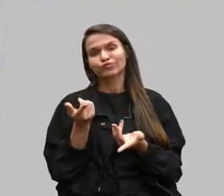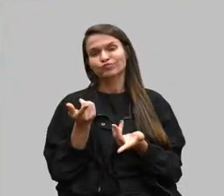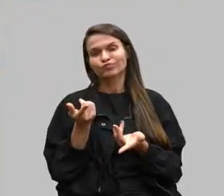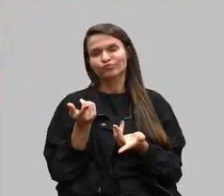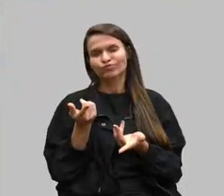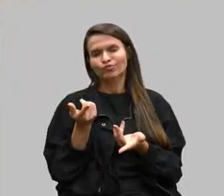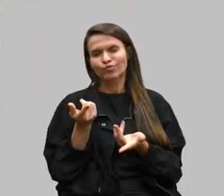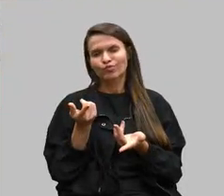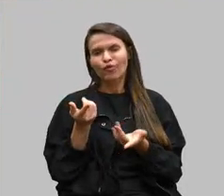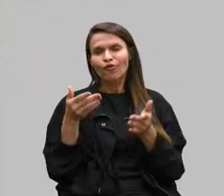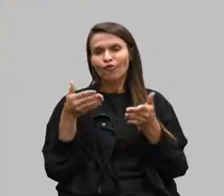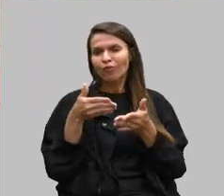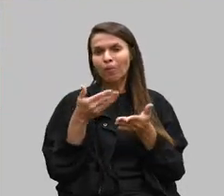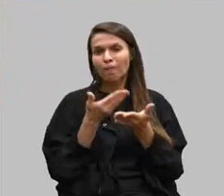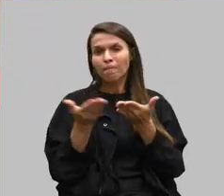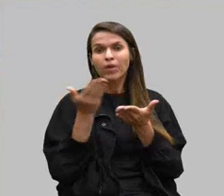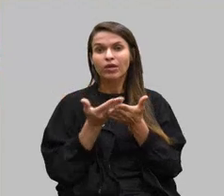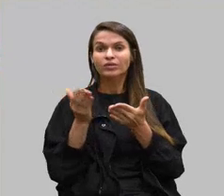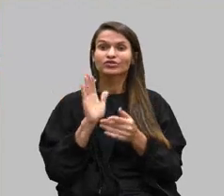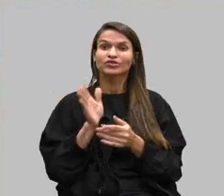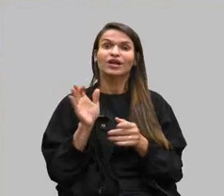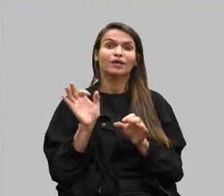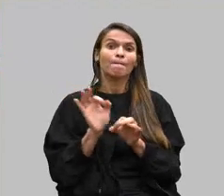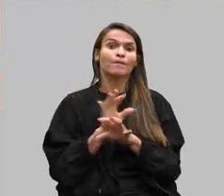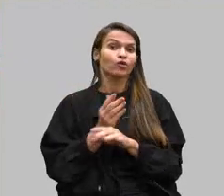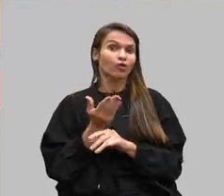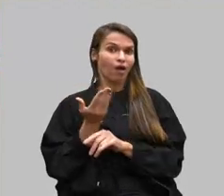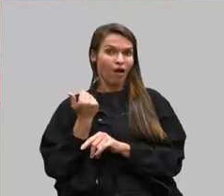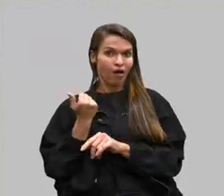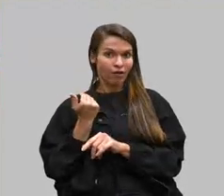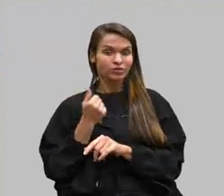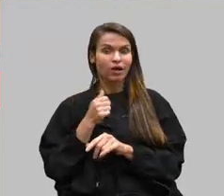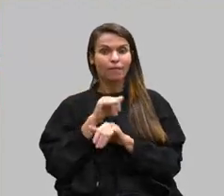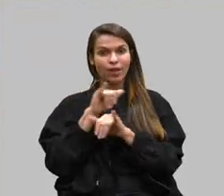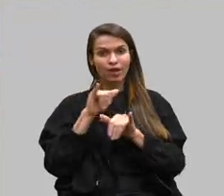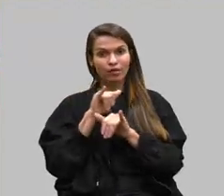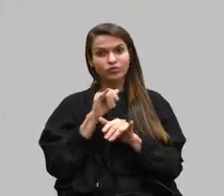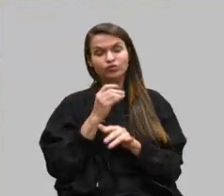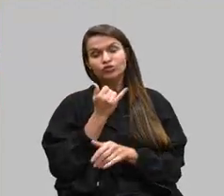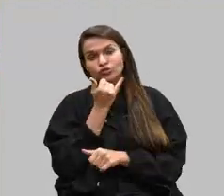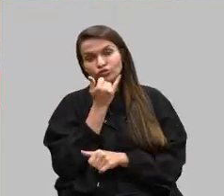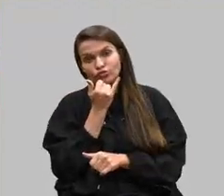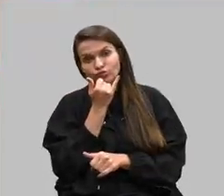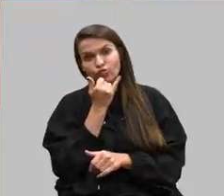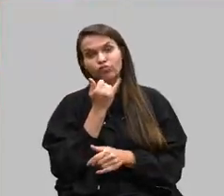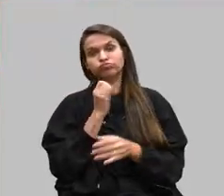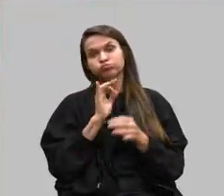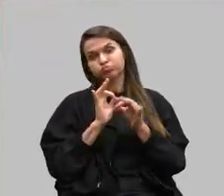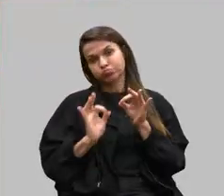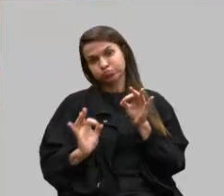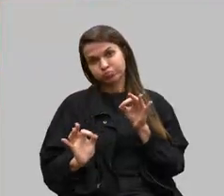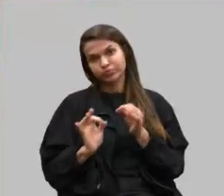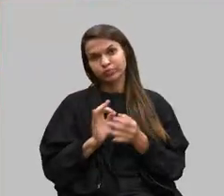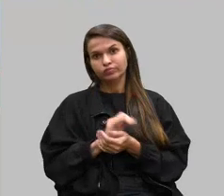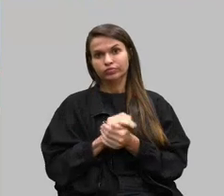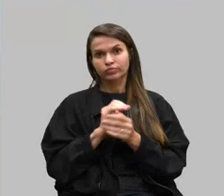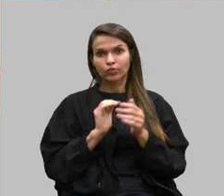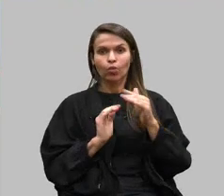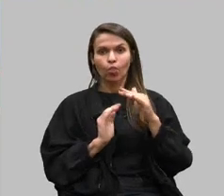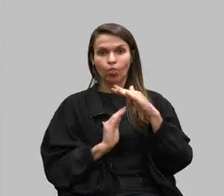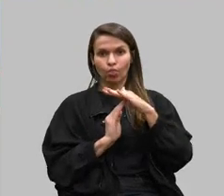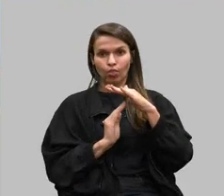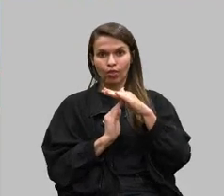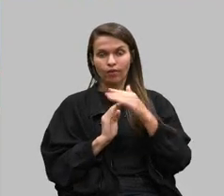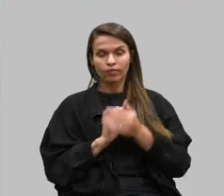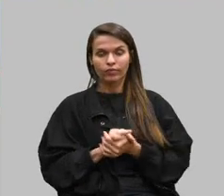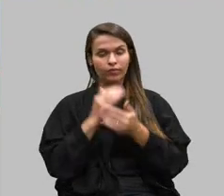nós nós estamos perdendo que tá pronto então é isso a minha mensagem essa Desculpe ter passado o tempo obrigado obrigado